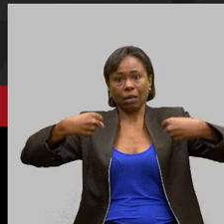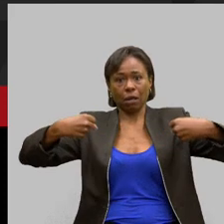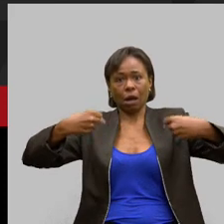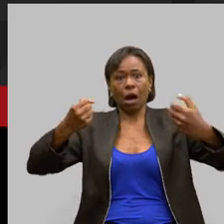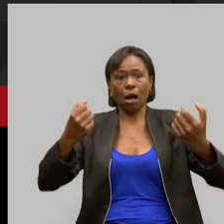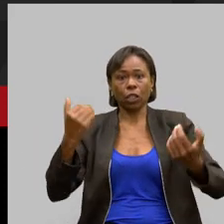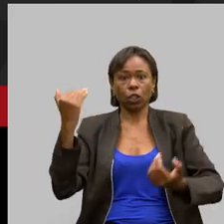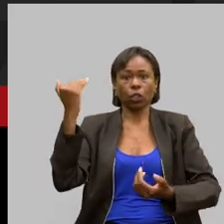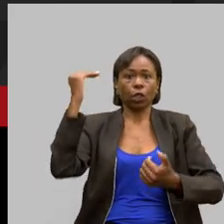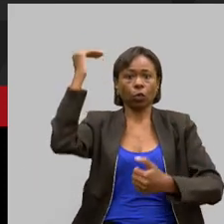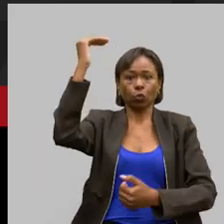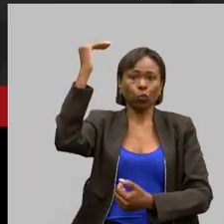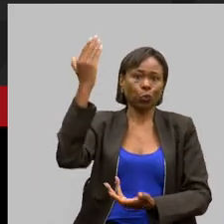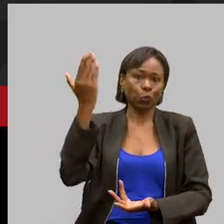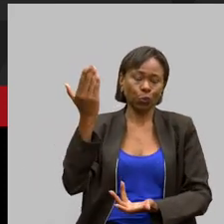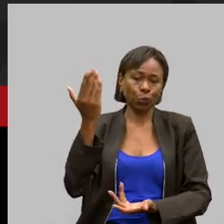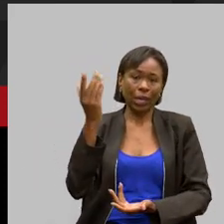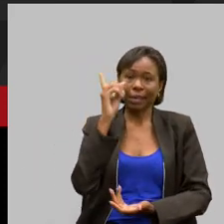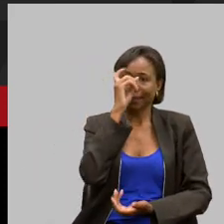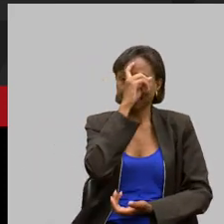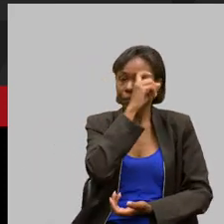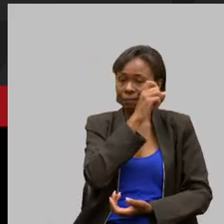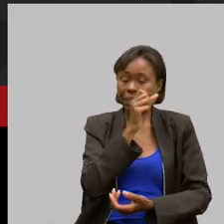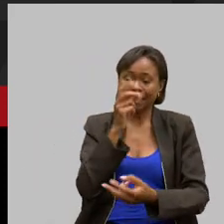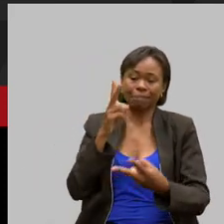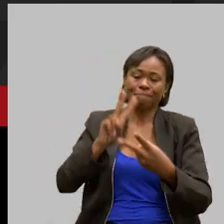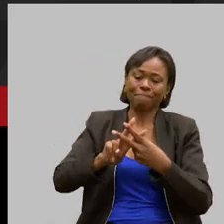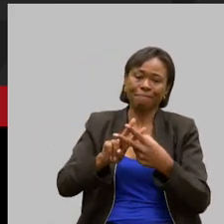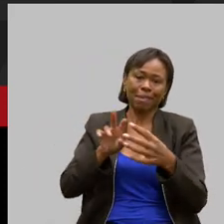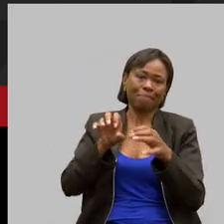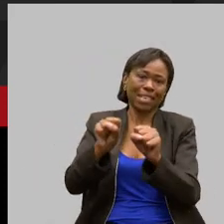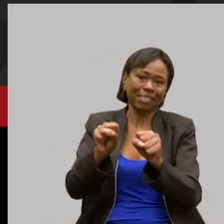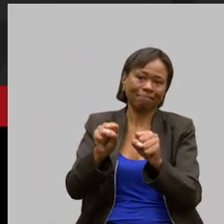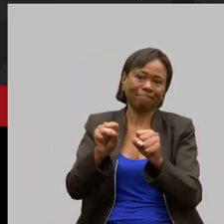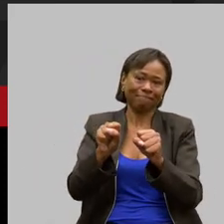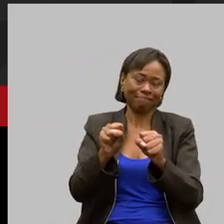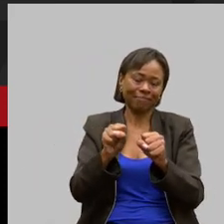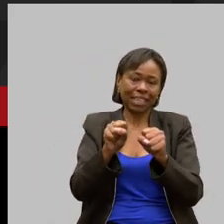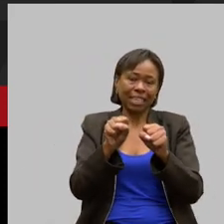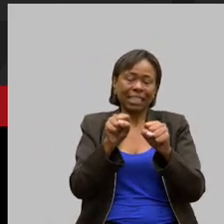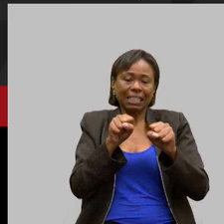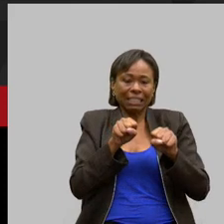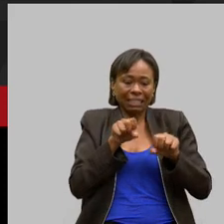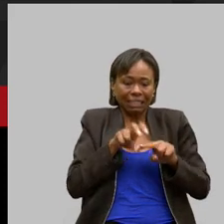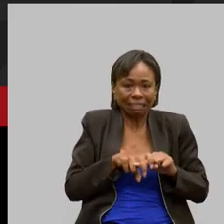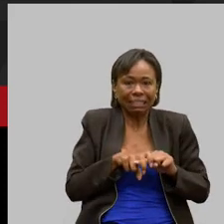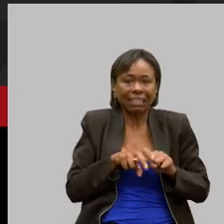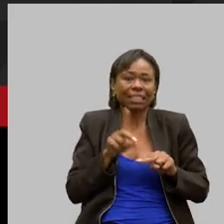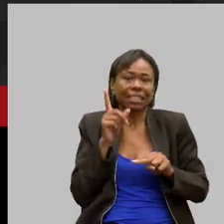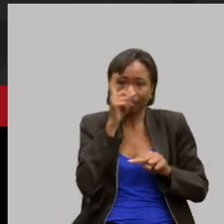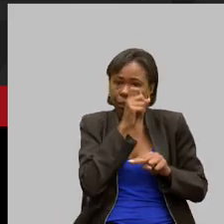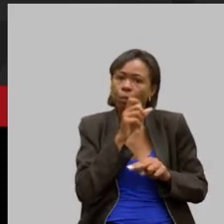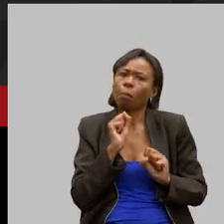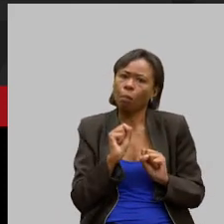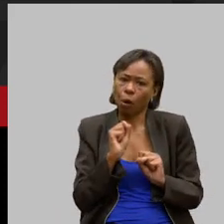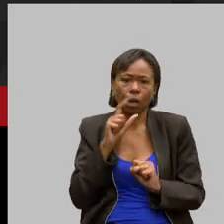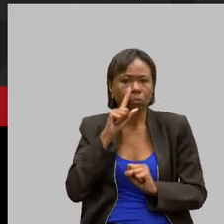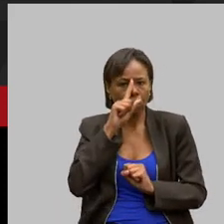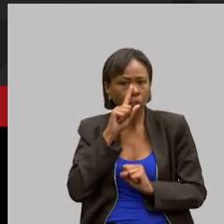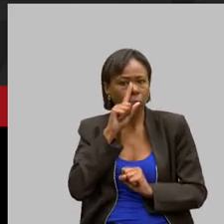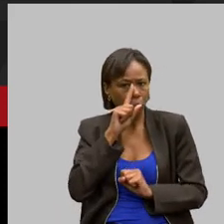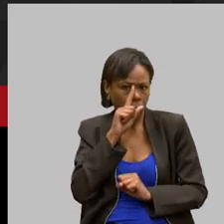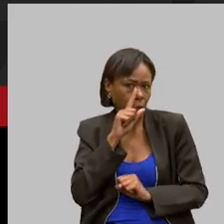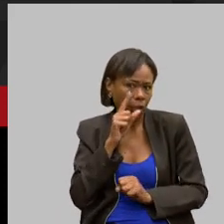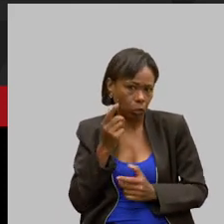um risco para o paciente para o profissional pode né e